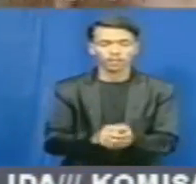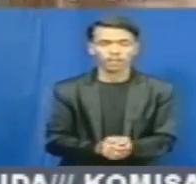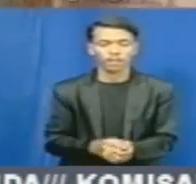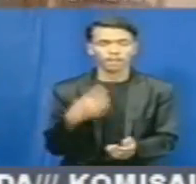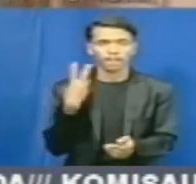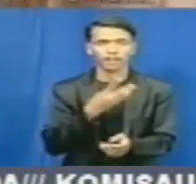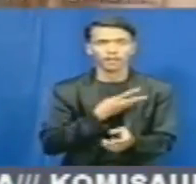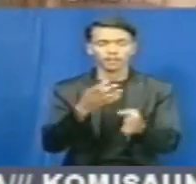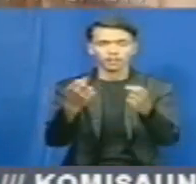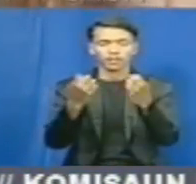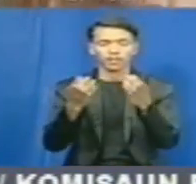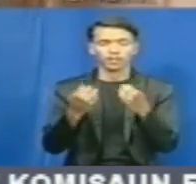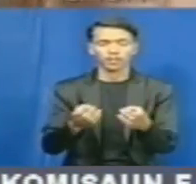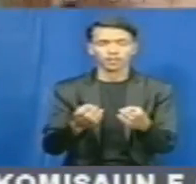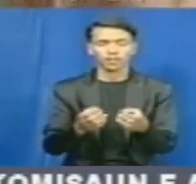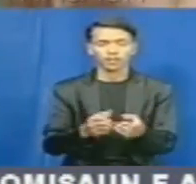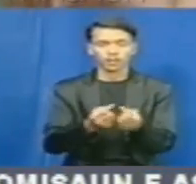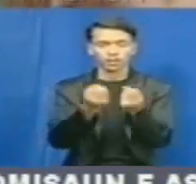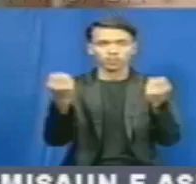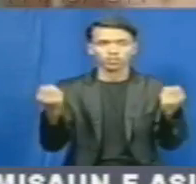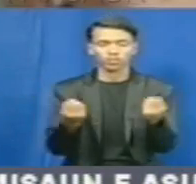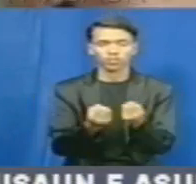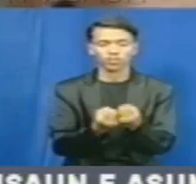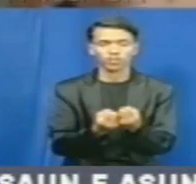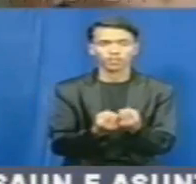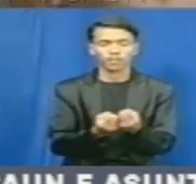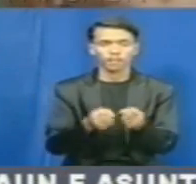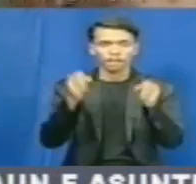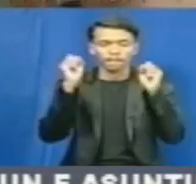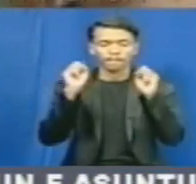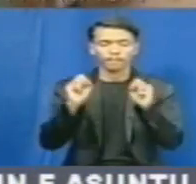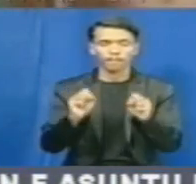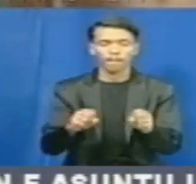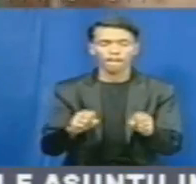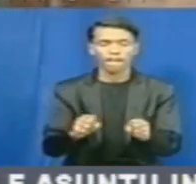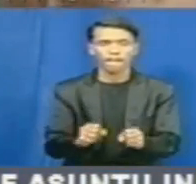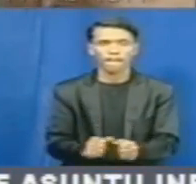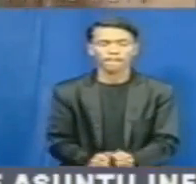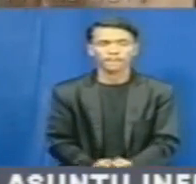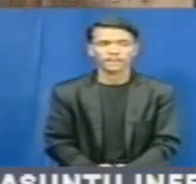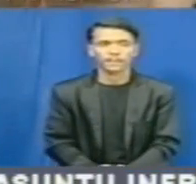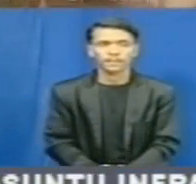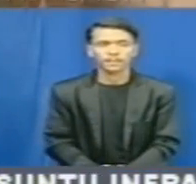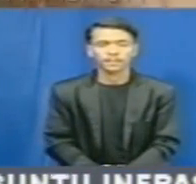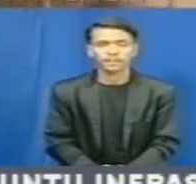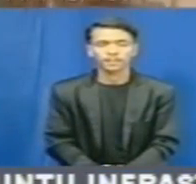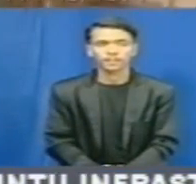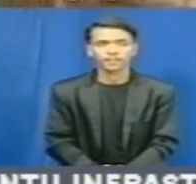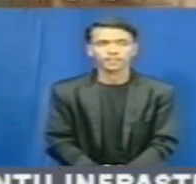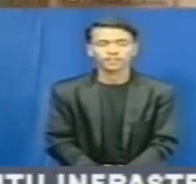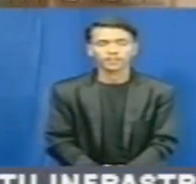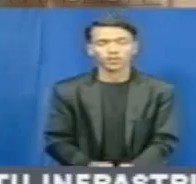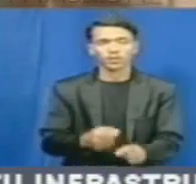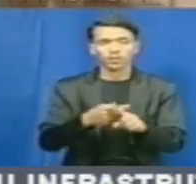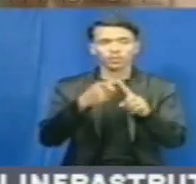Ami akarak kuni, ami suku ile le, temile le sululi, nelos, sel nes historia. Deja abo